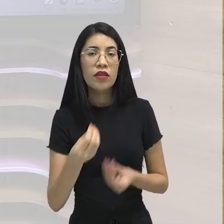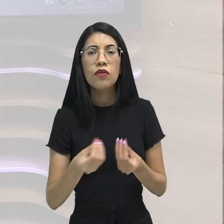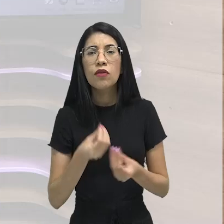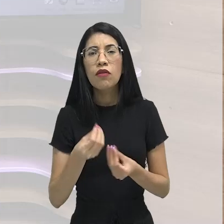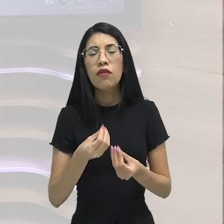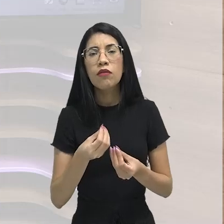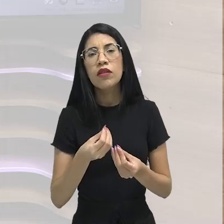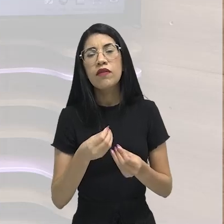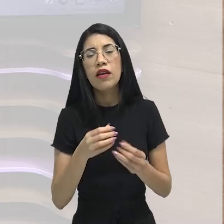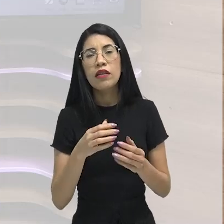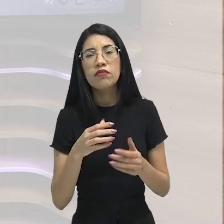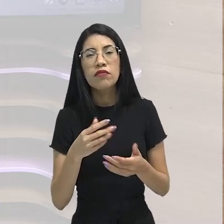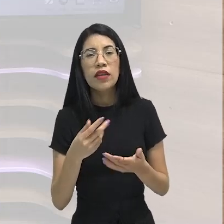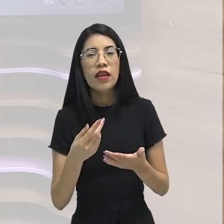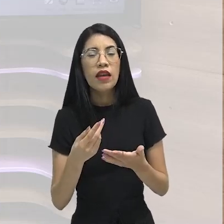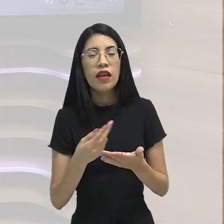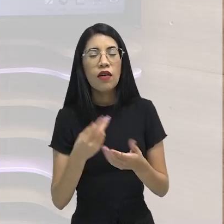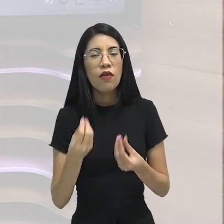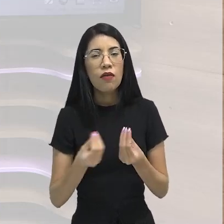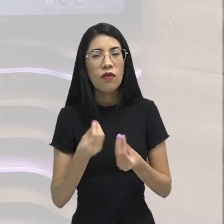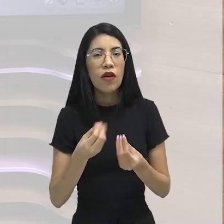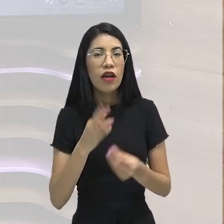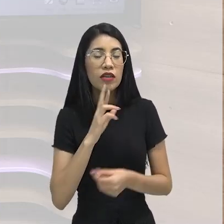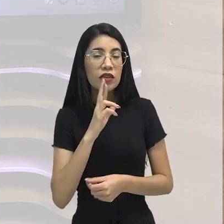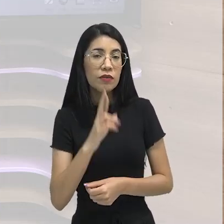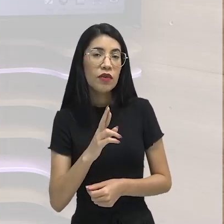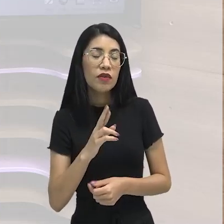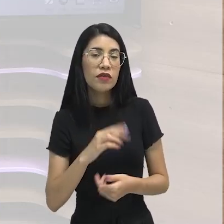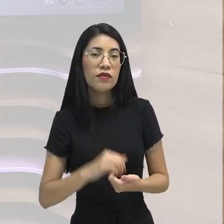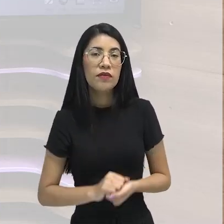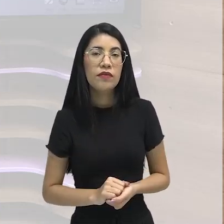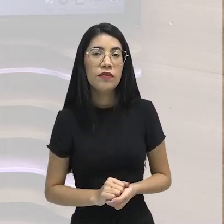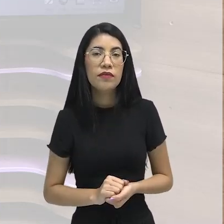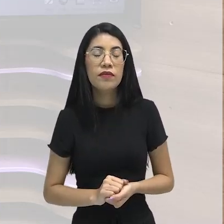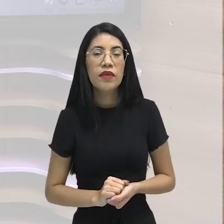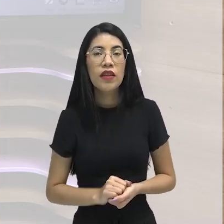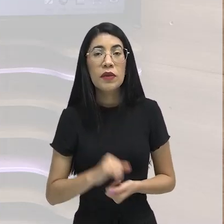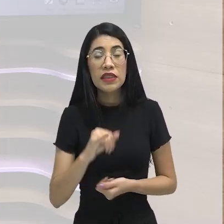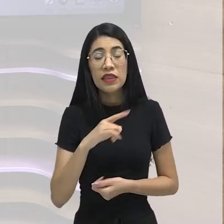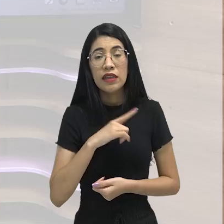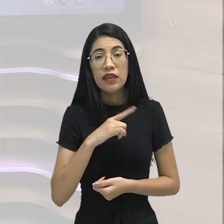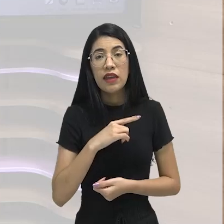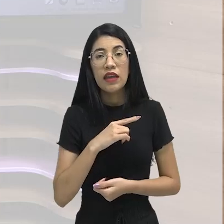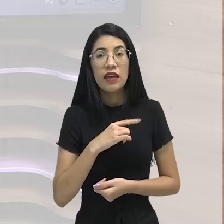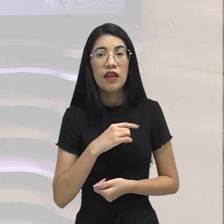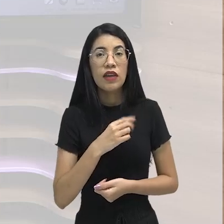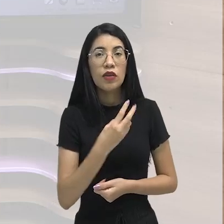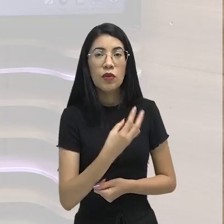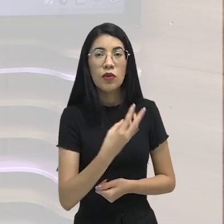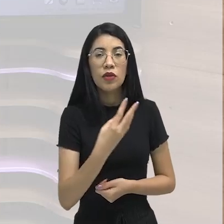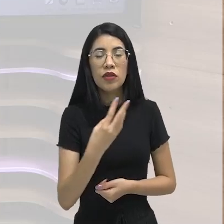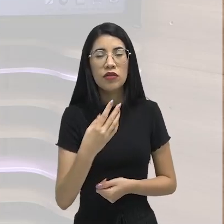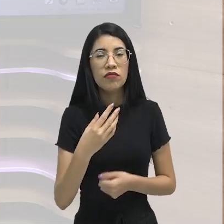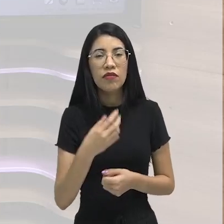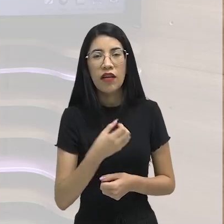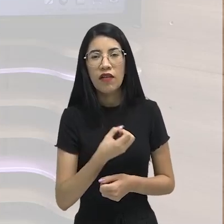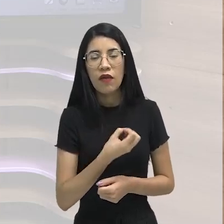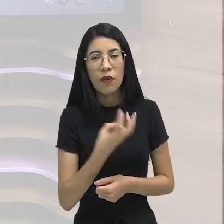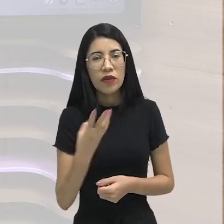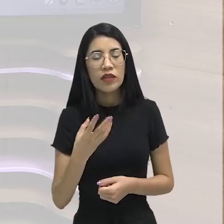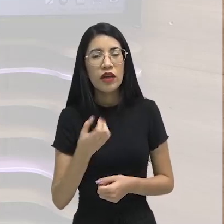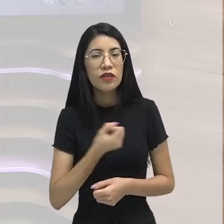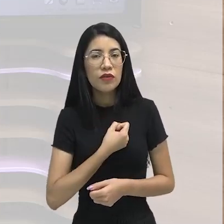interferir no resultado final? Vai interferir que, quando você tiver números assim, 2, 3 ou mais